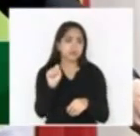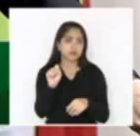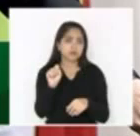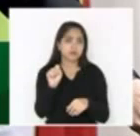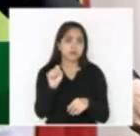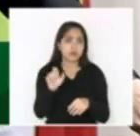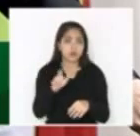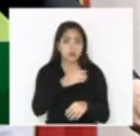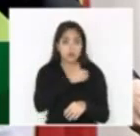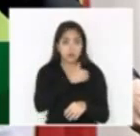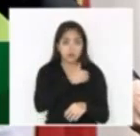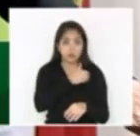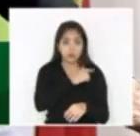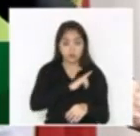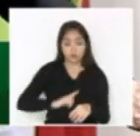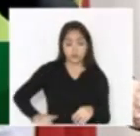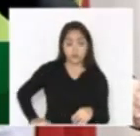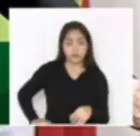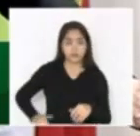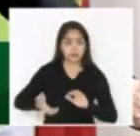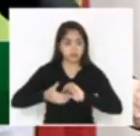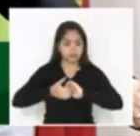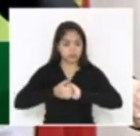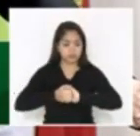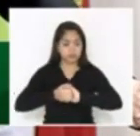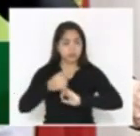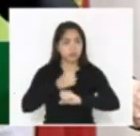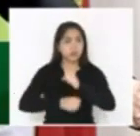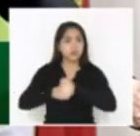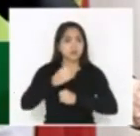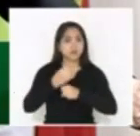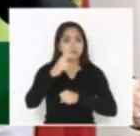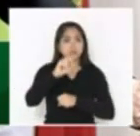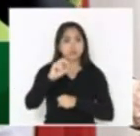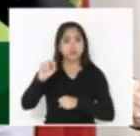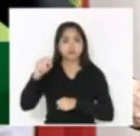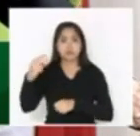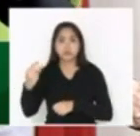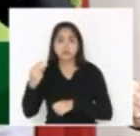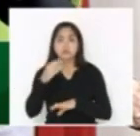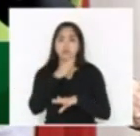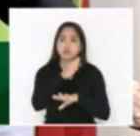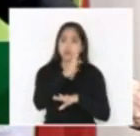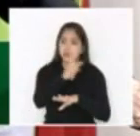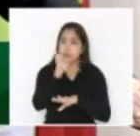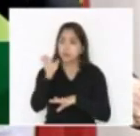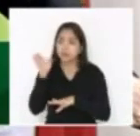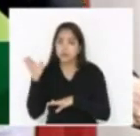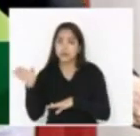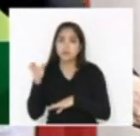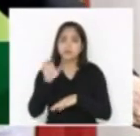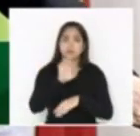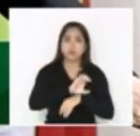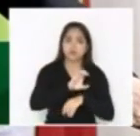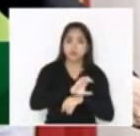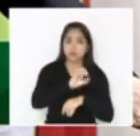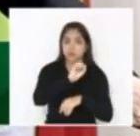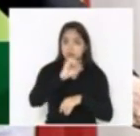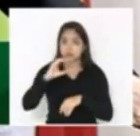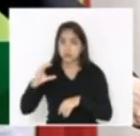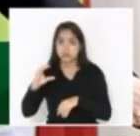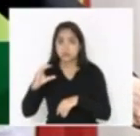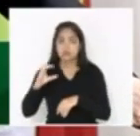Governador Luiz Henrique, em 2002, quando saiu pelo Estado tipo um caixeiro